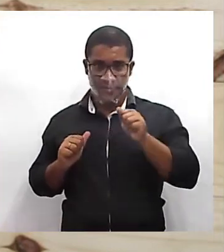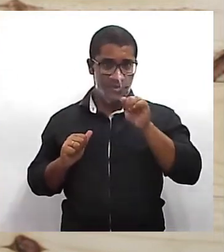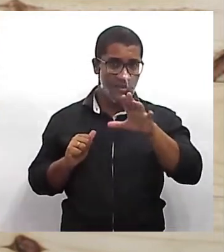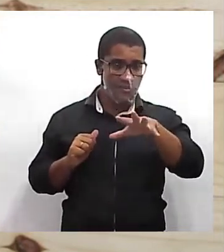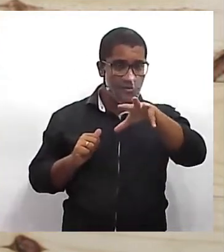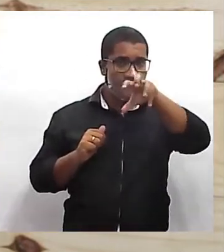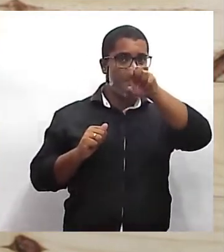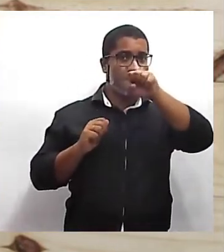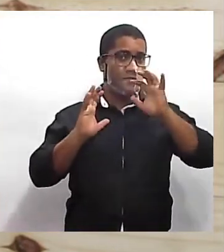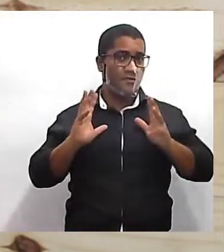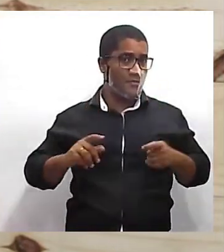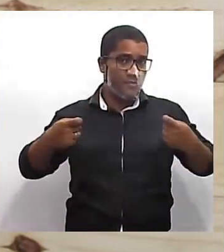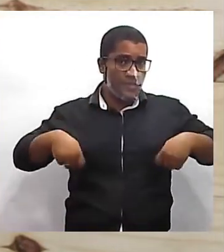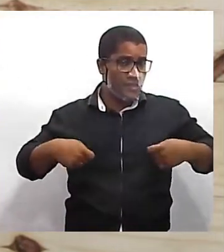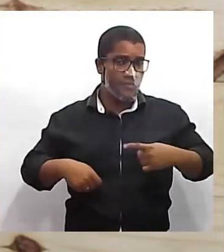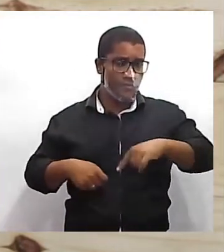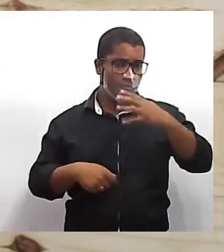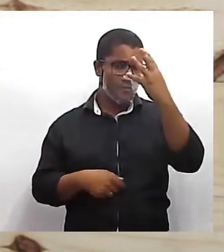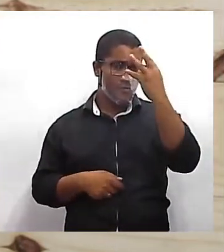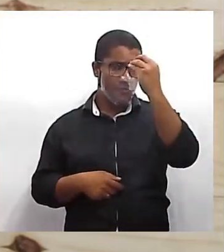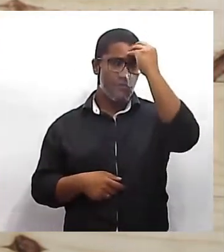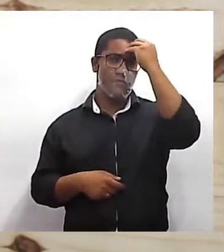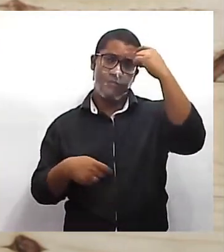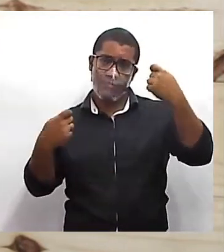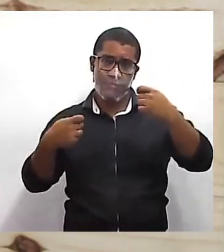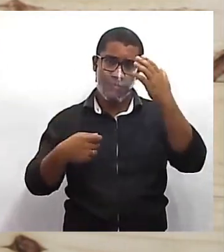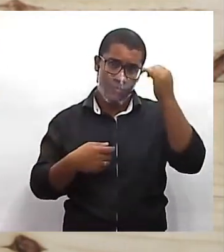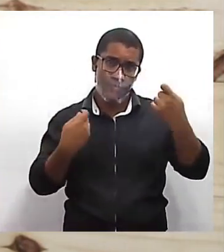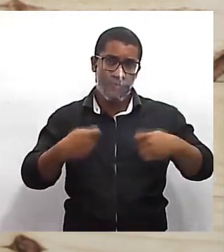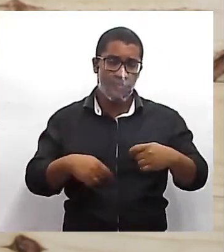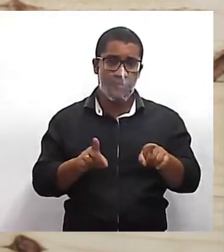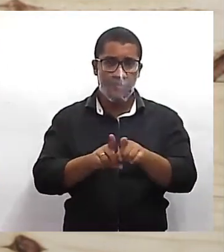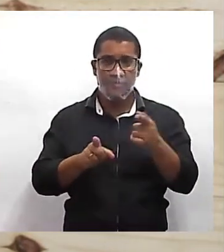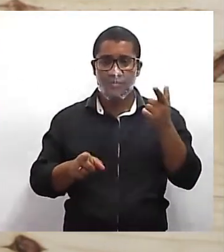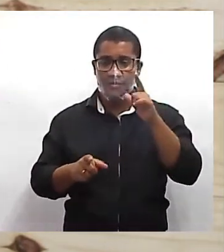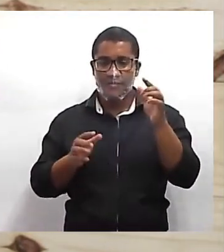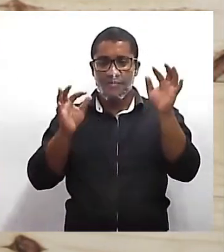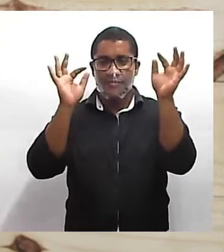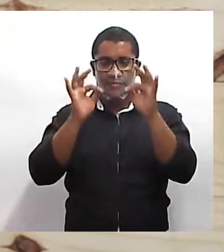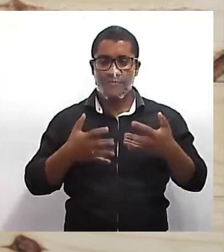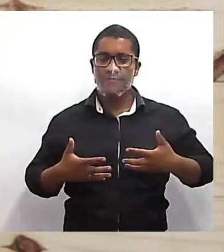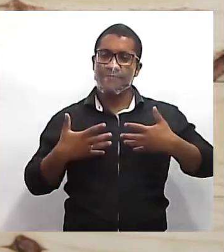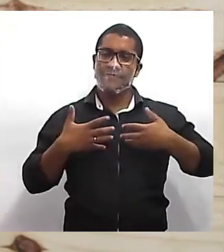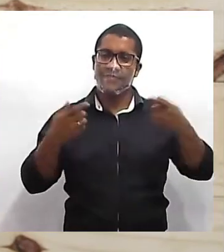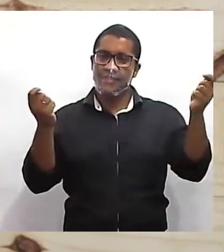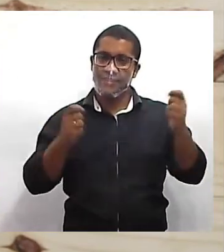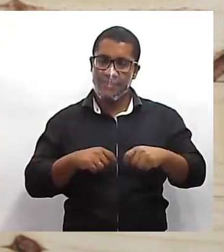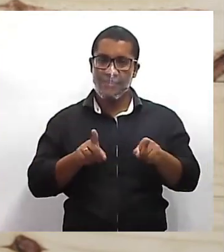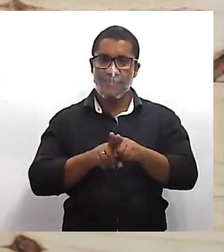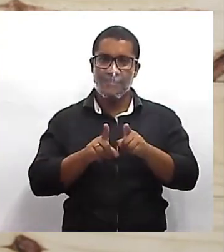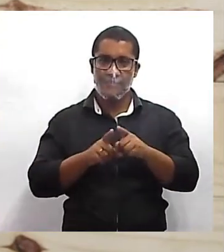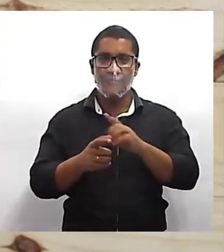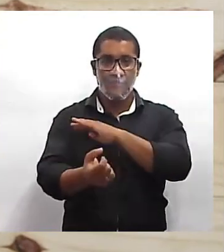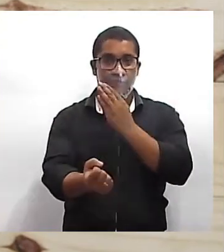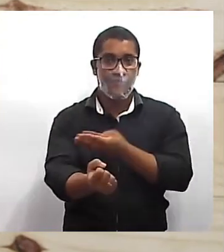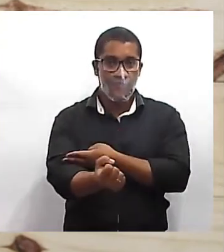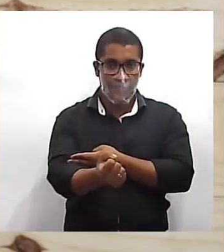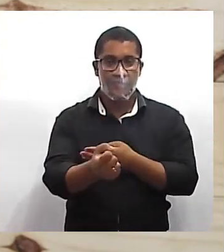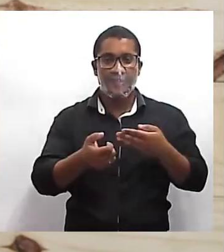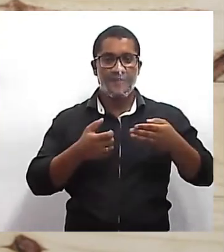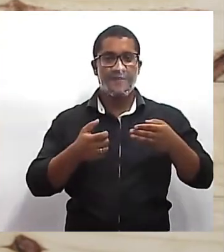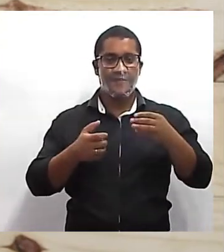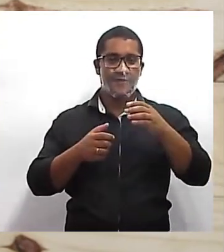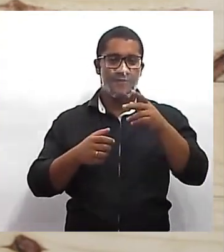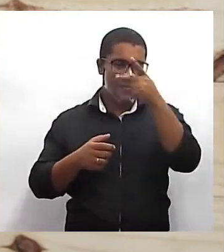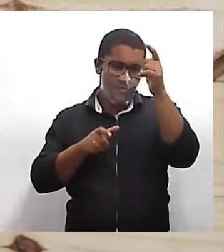Isso é muito importante ter isso em mente. Aumenta a felicidade, fortalece a democracia e a cidadania e ajuda a compreender